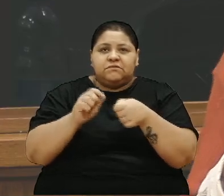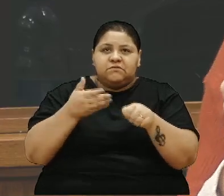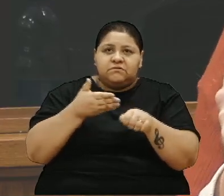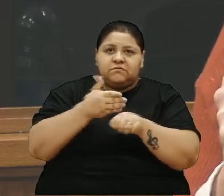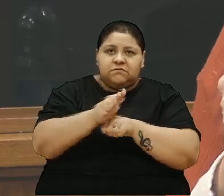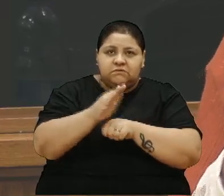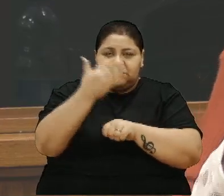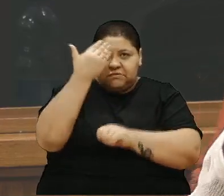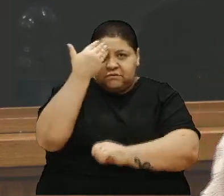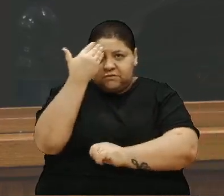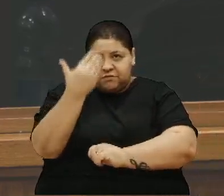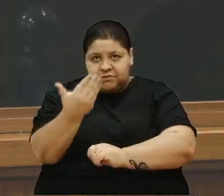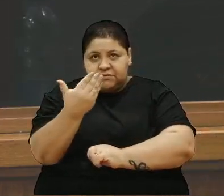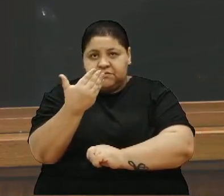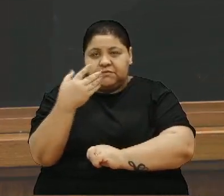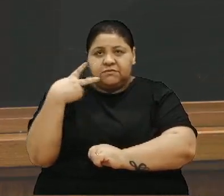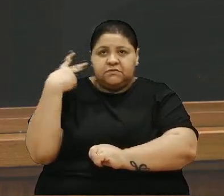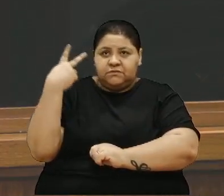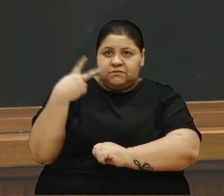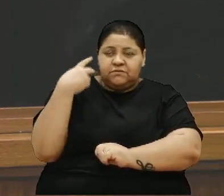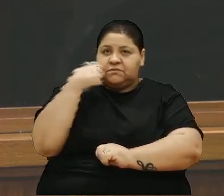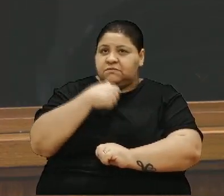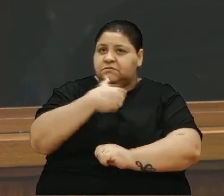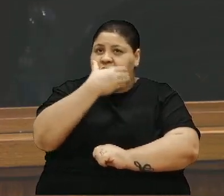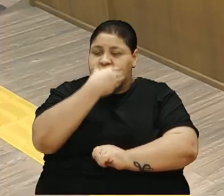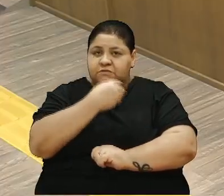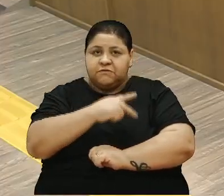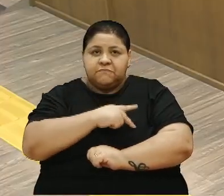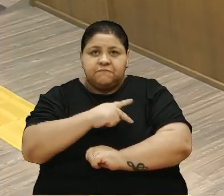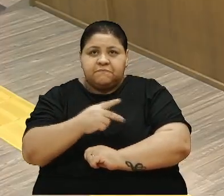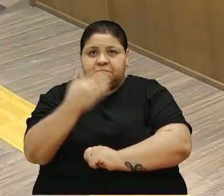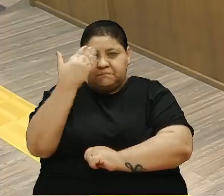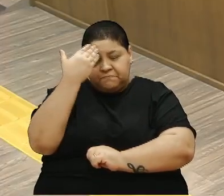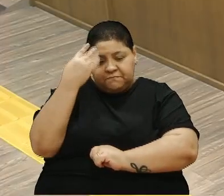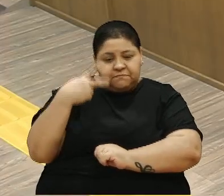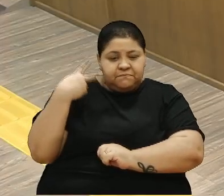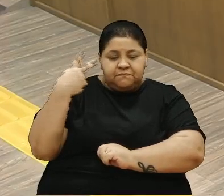dele. Obrigada, vereadora. Obrigado, presidente. Obrigado, vereadora Rose Frigerio.